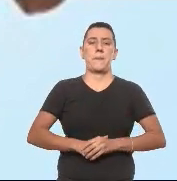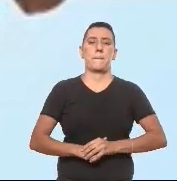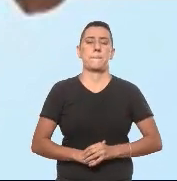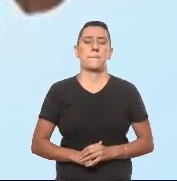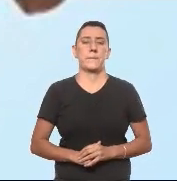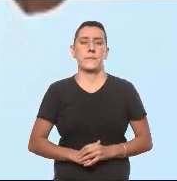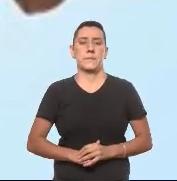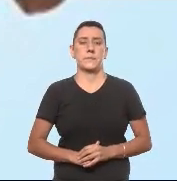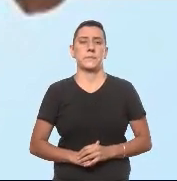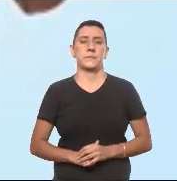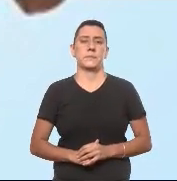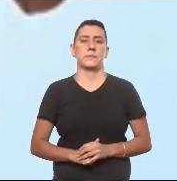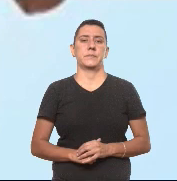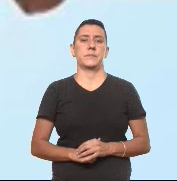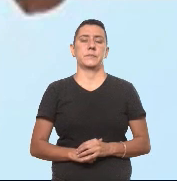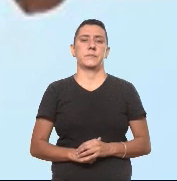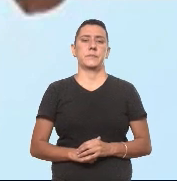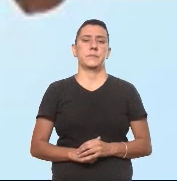agora